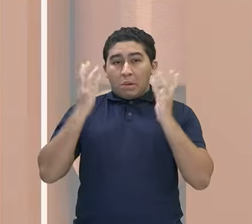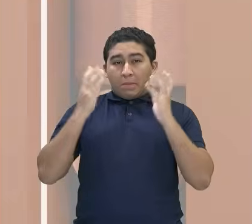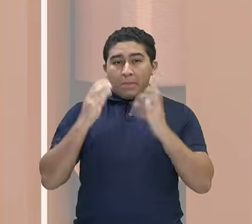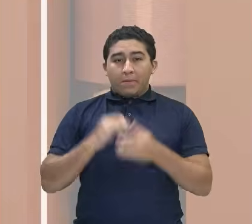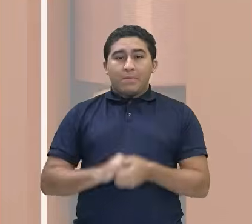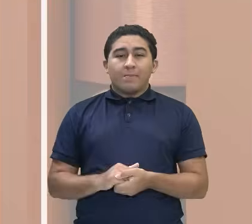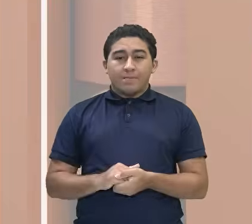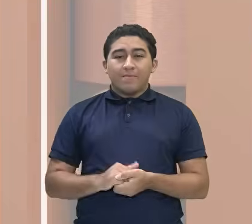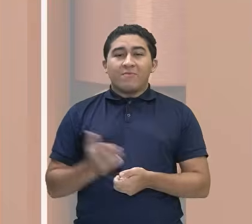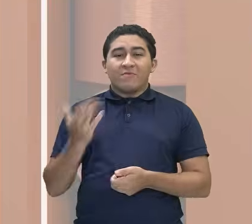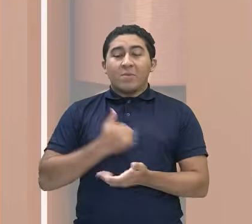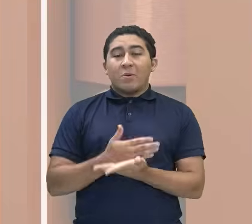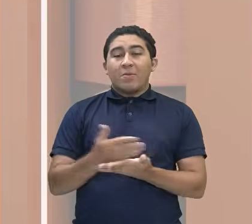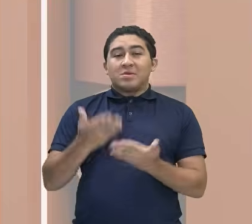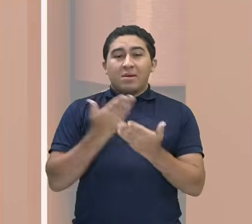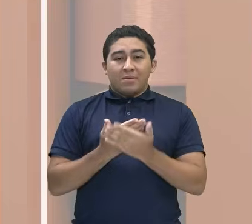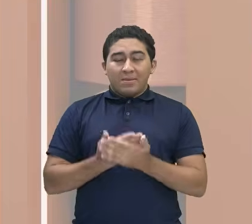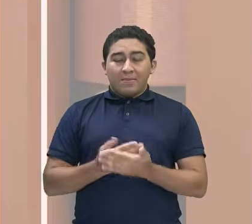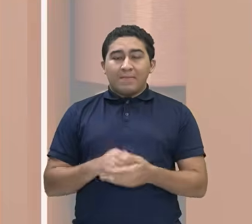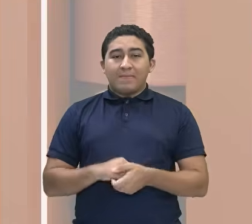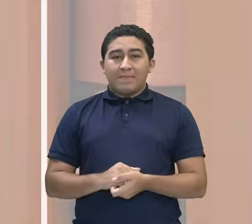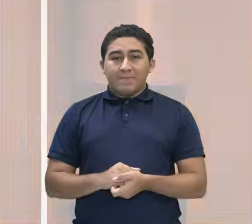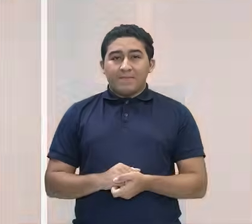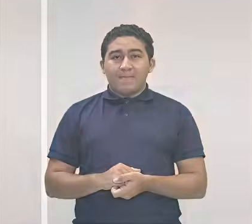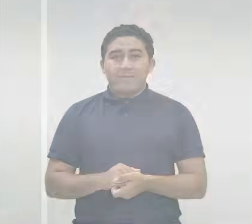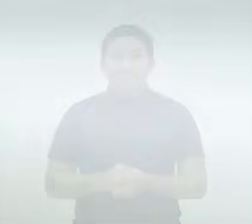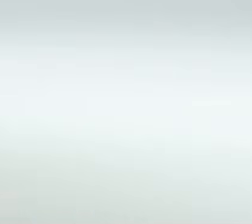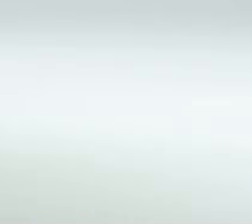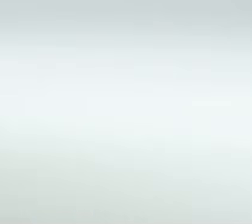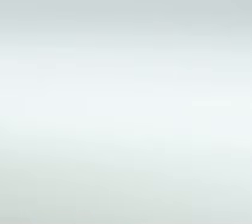clima. Vamos agora para o momento da nossa aula.